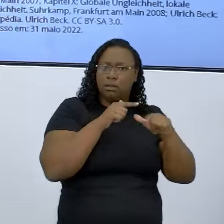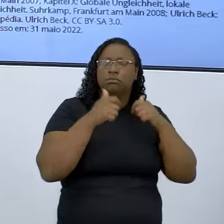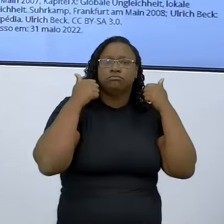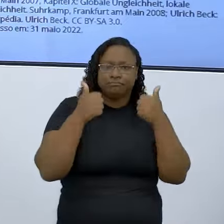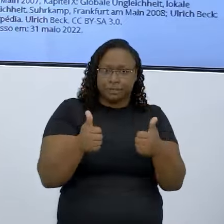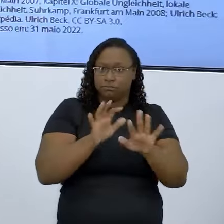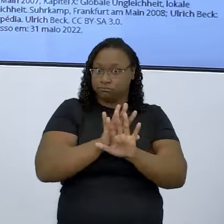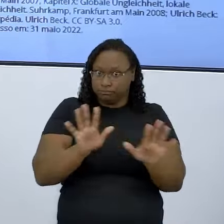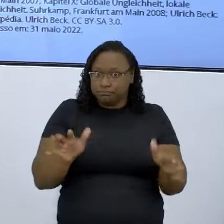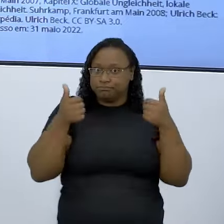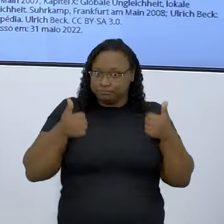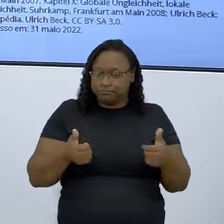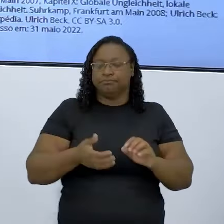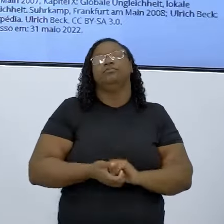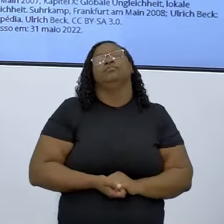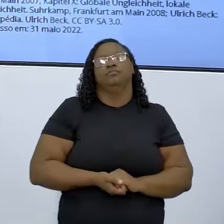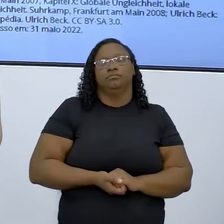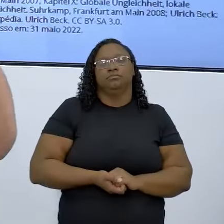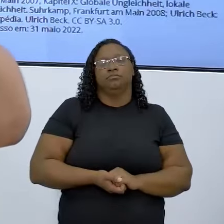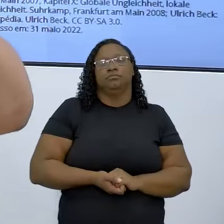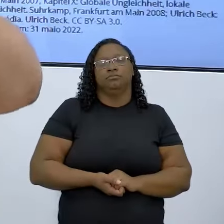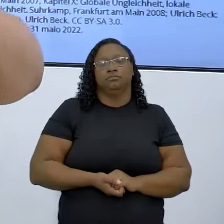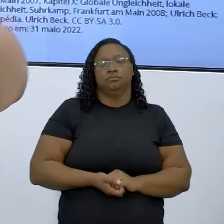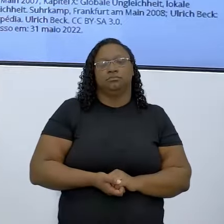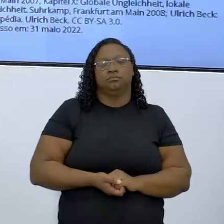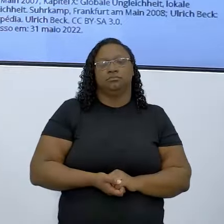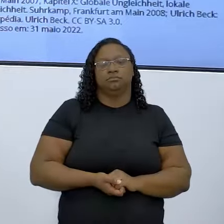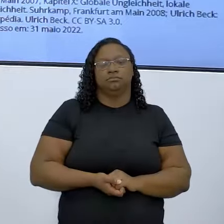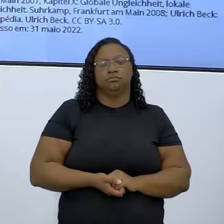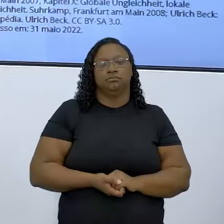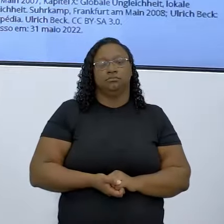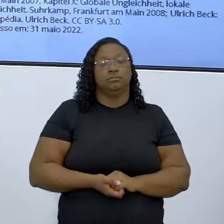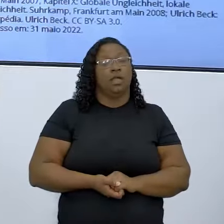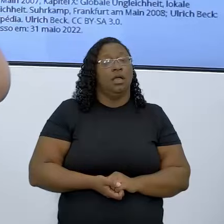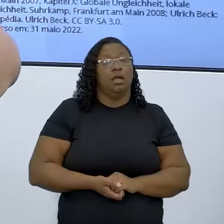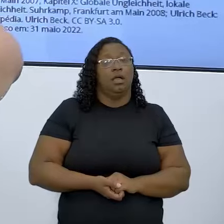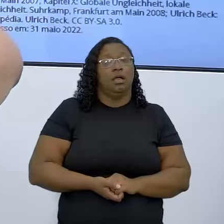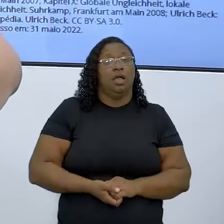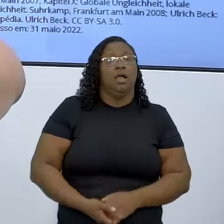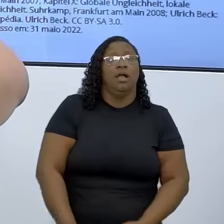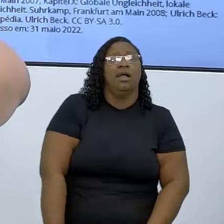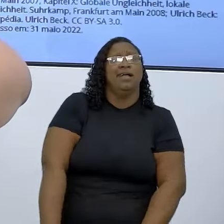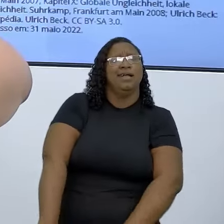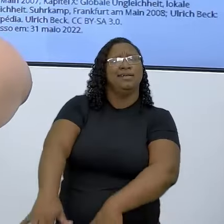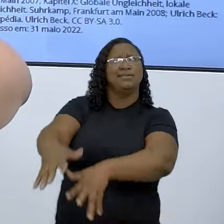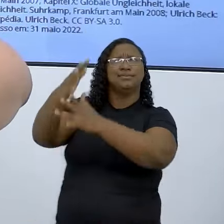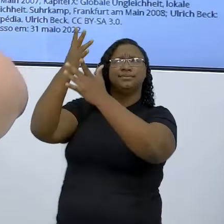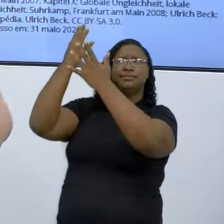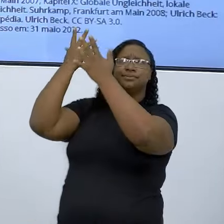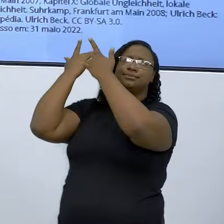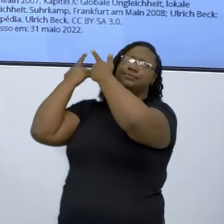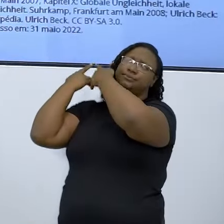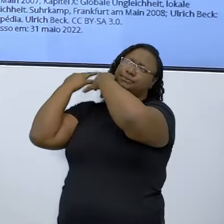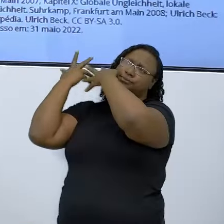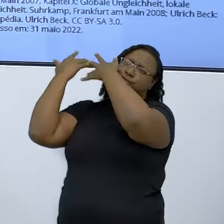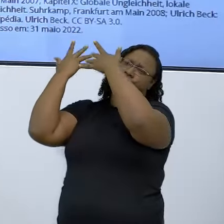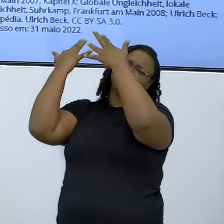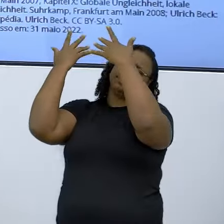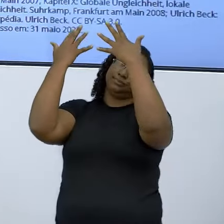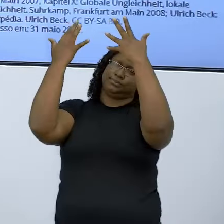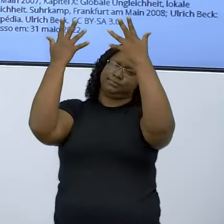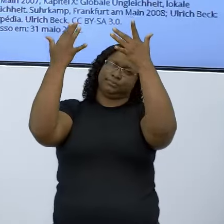aqui. Em uma aula... num passado distante, na primeira série do ensino médio, novo currículo, nós